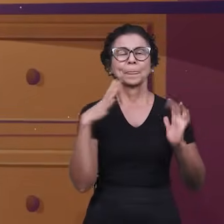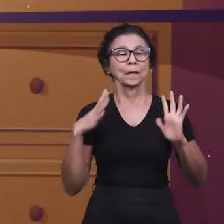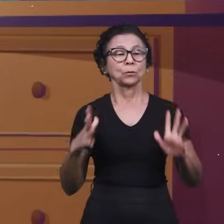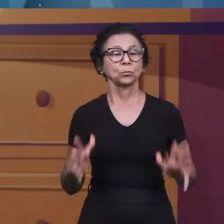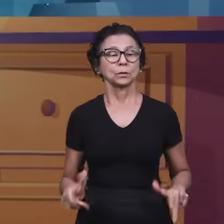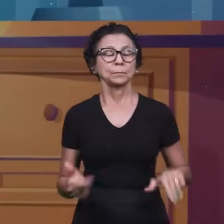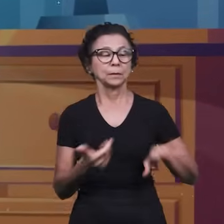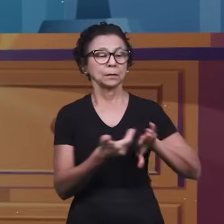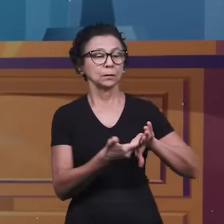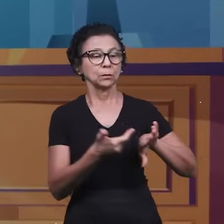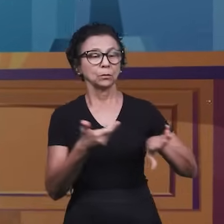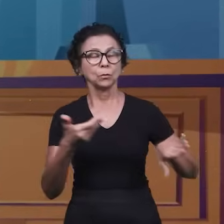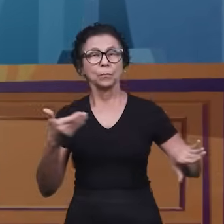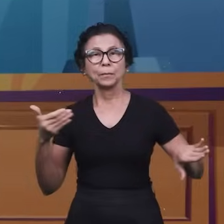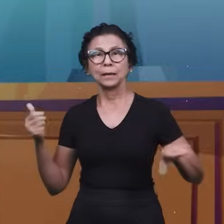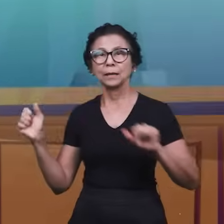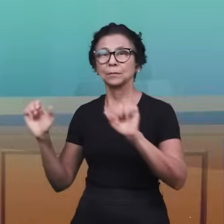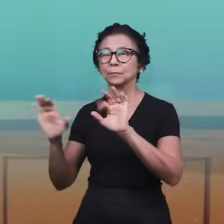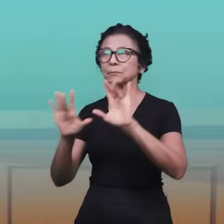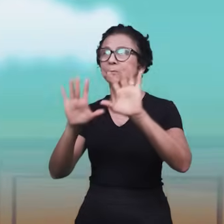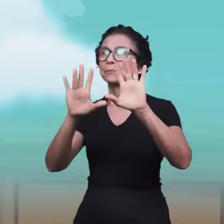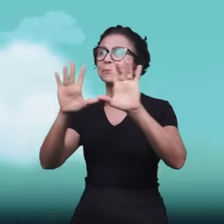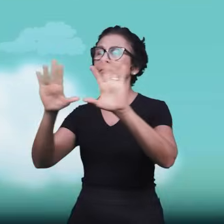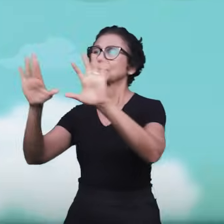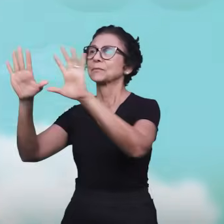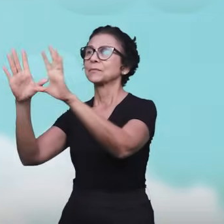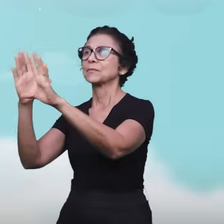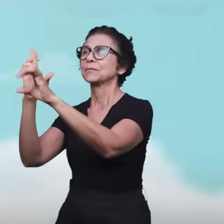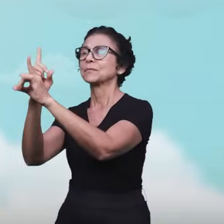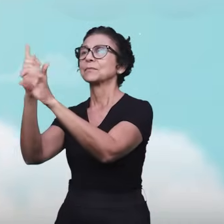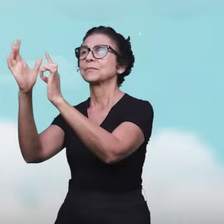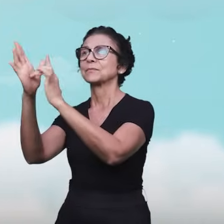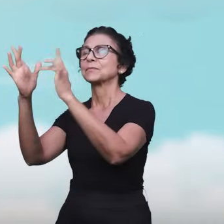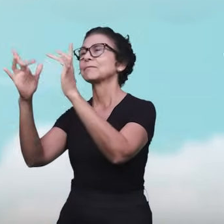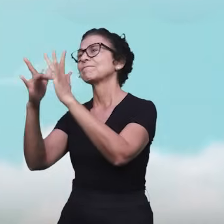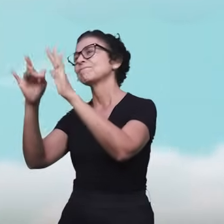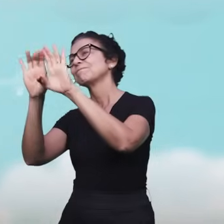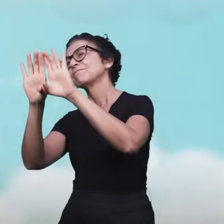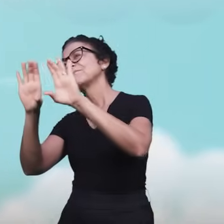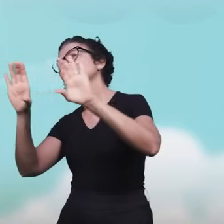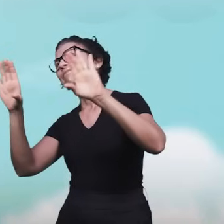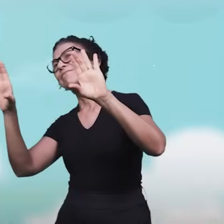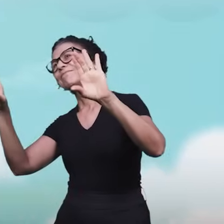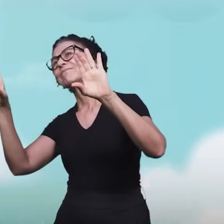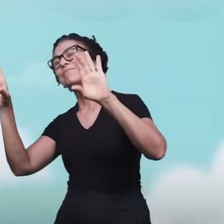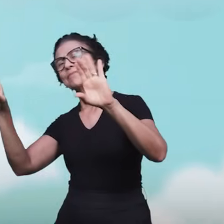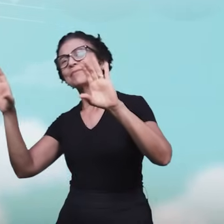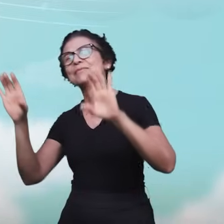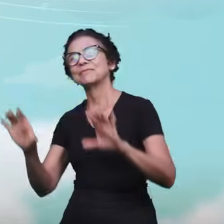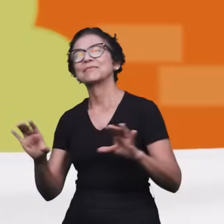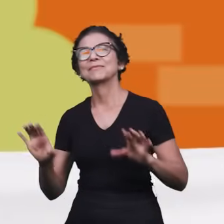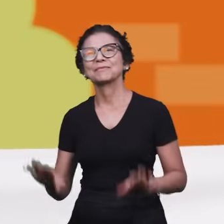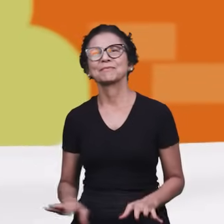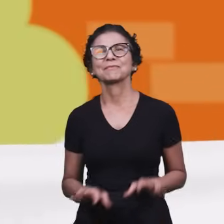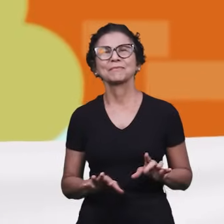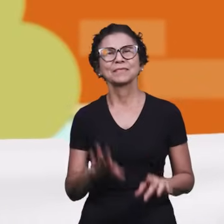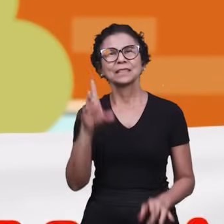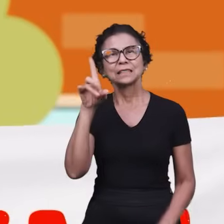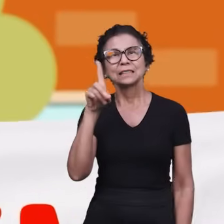Deus, nos levando a encontrar com Jesus.